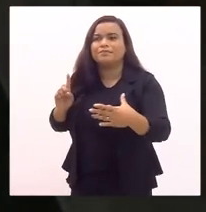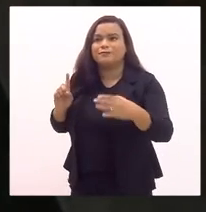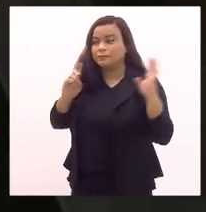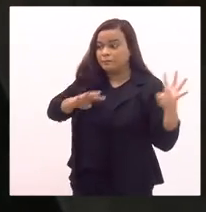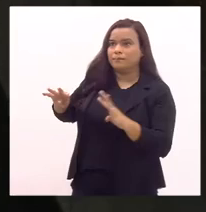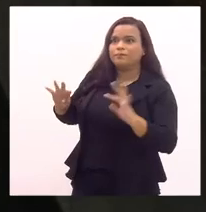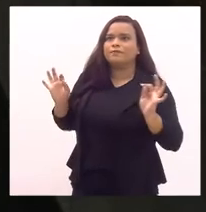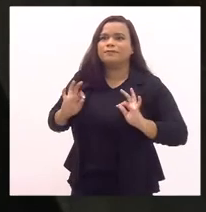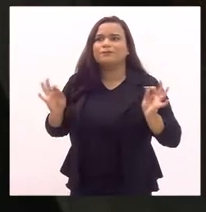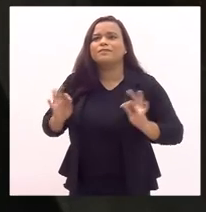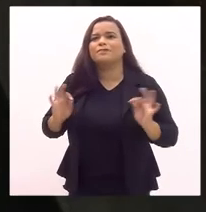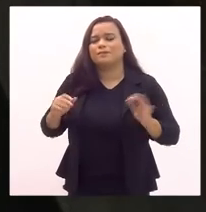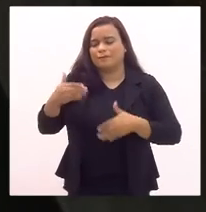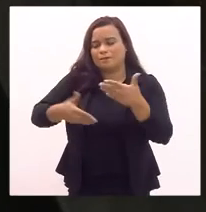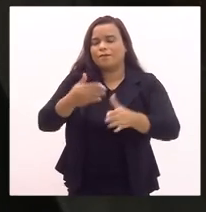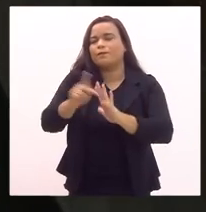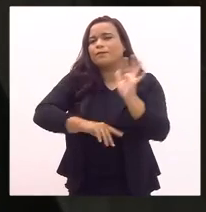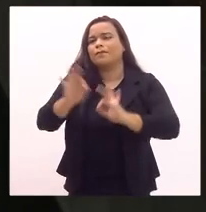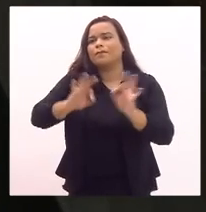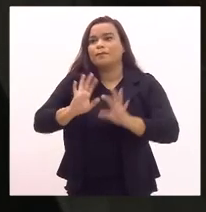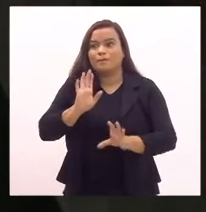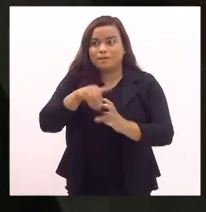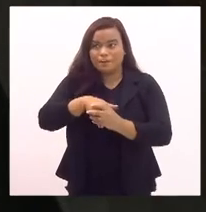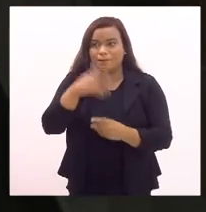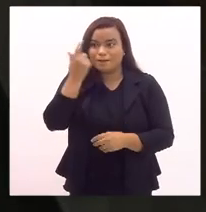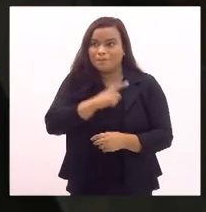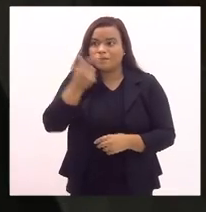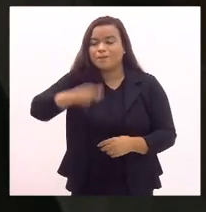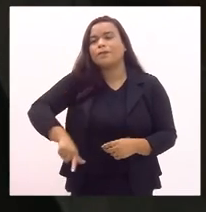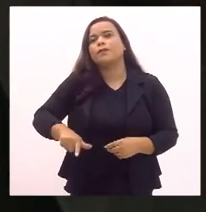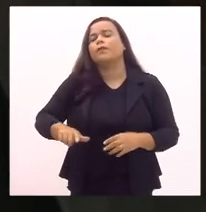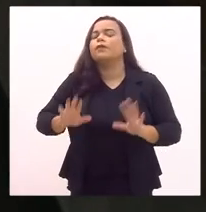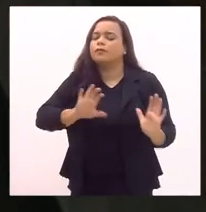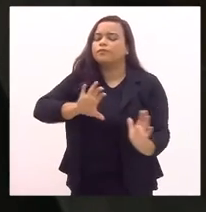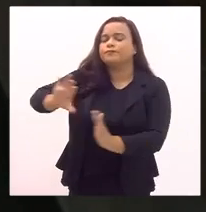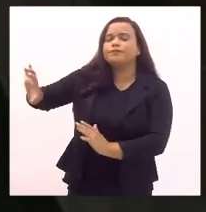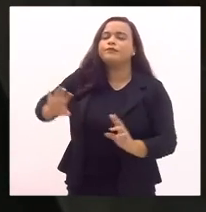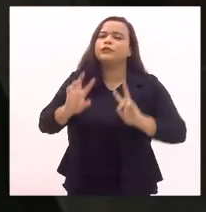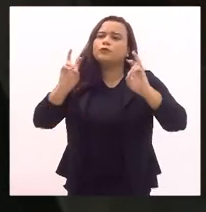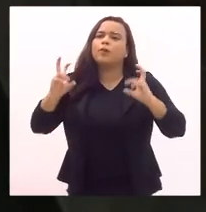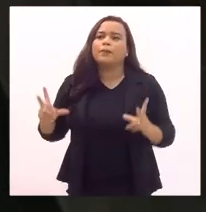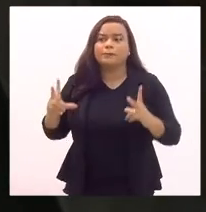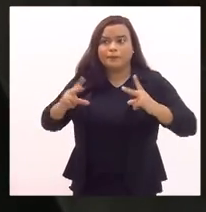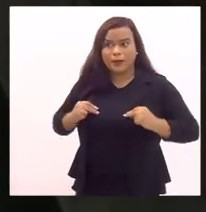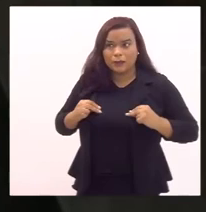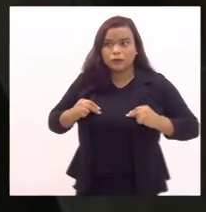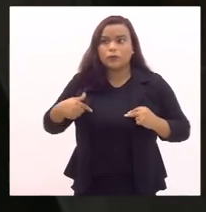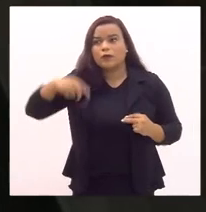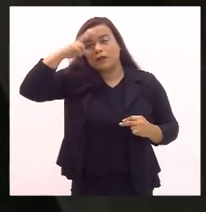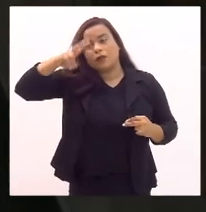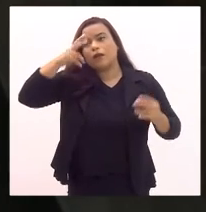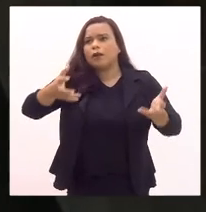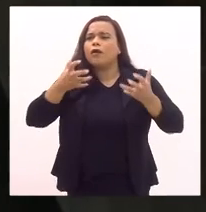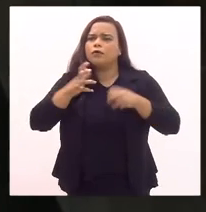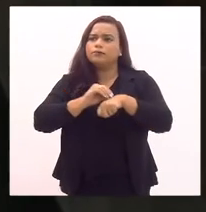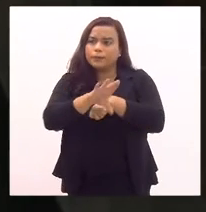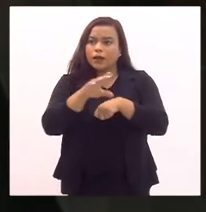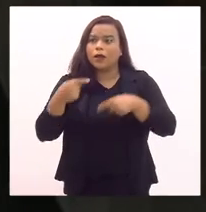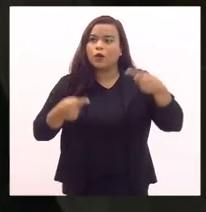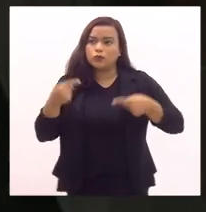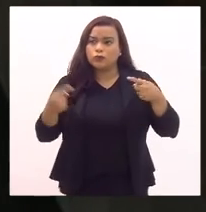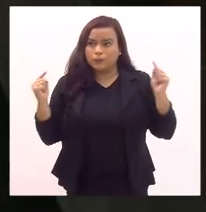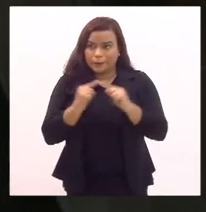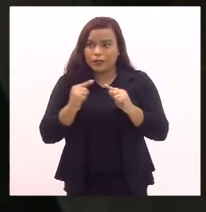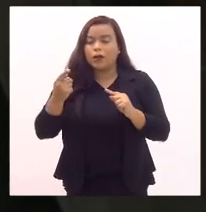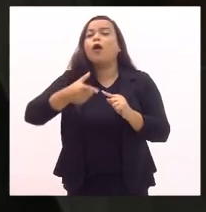de reeleição entretanto sobre o sobre o mérito e eu quero lembrar e aí tem haver um pouco a discussão que fiz ontem